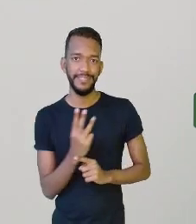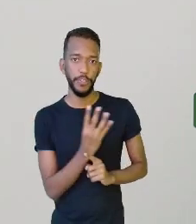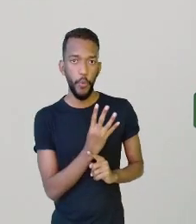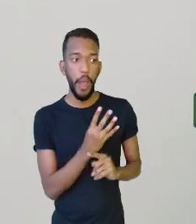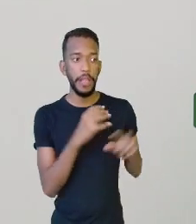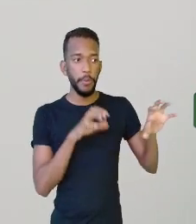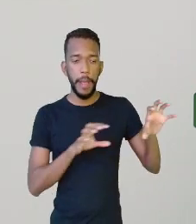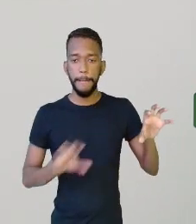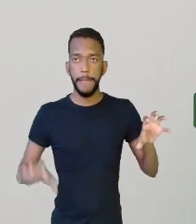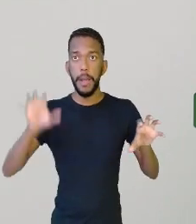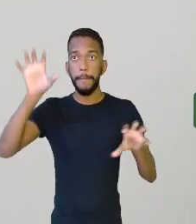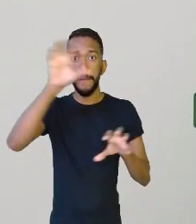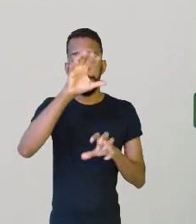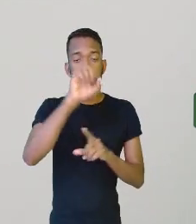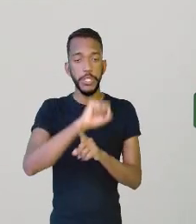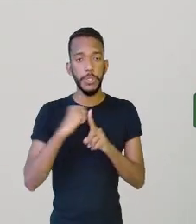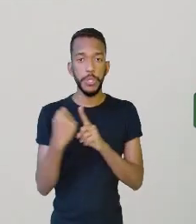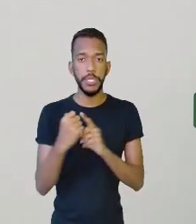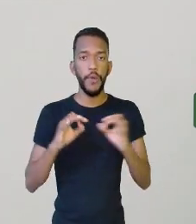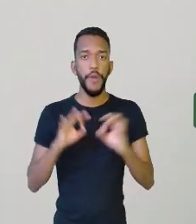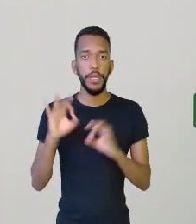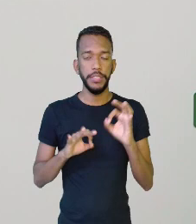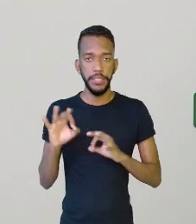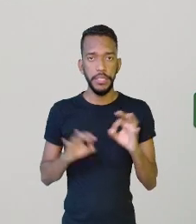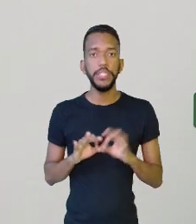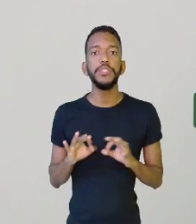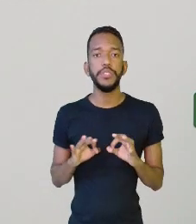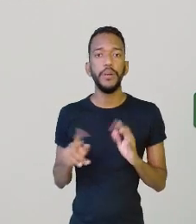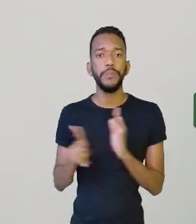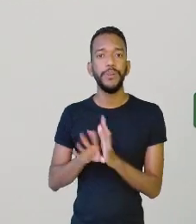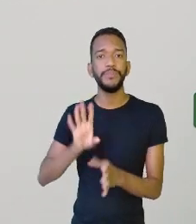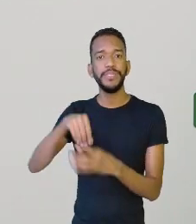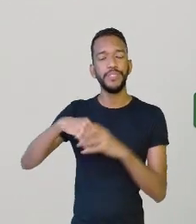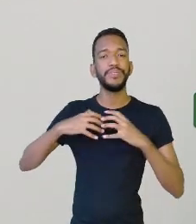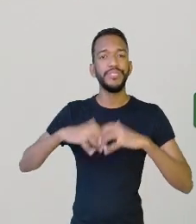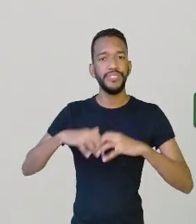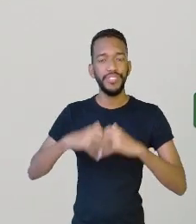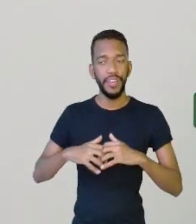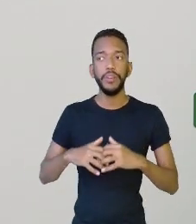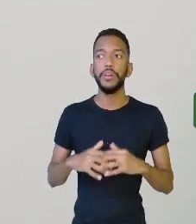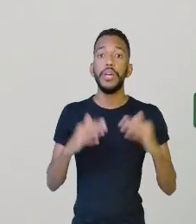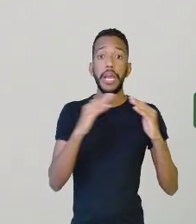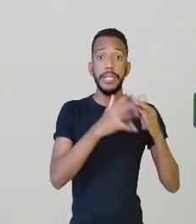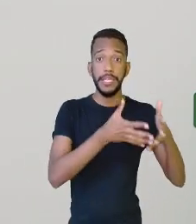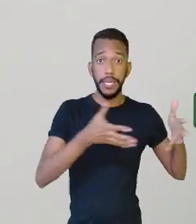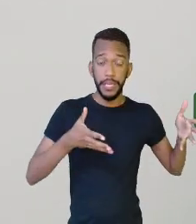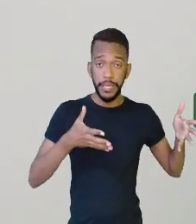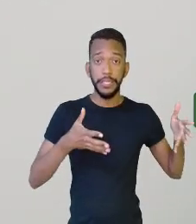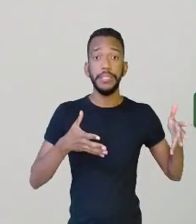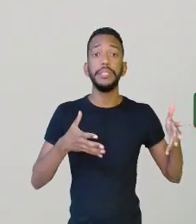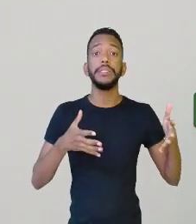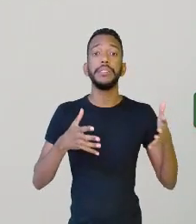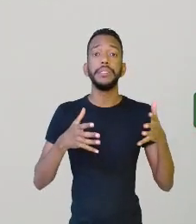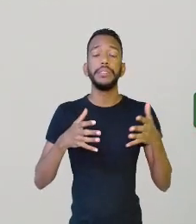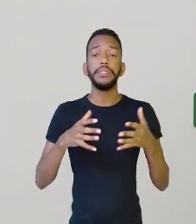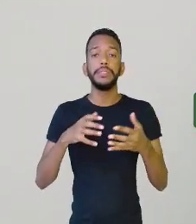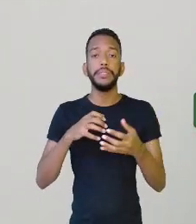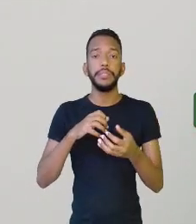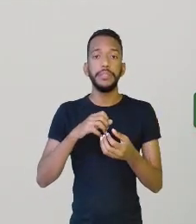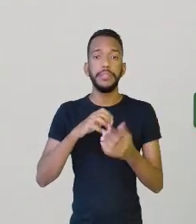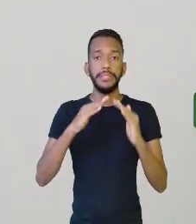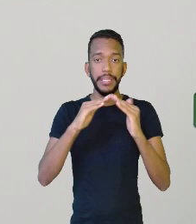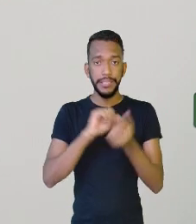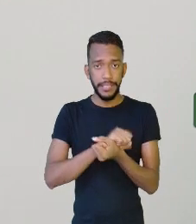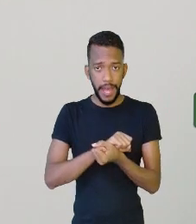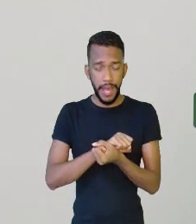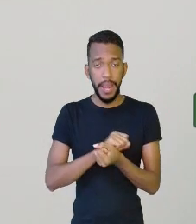essa estrutura social, organizacional dos engenhos, a Casa Grande, a senzala, nós temos a